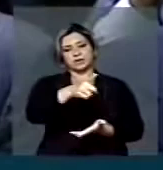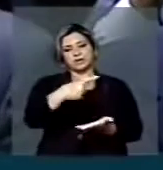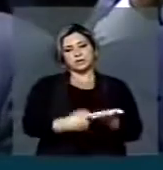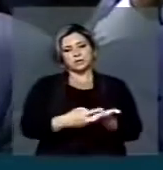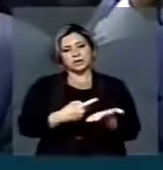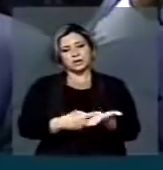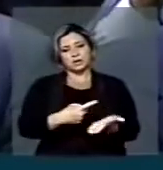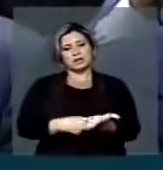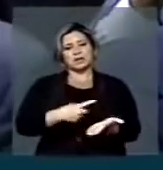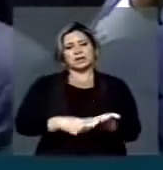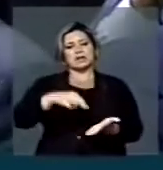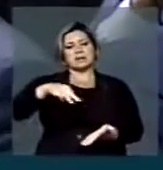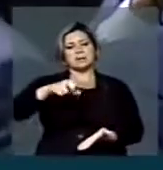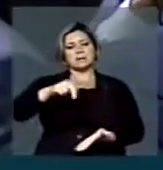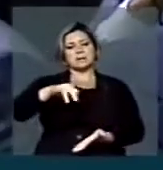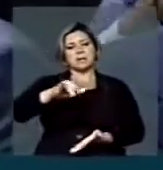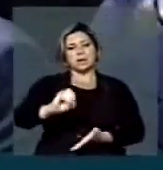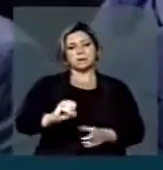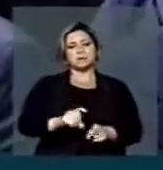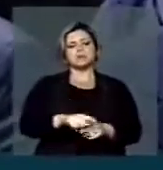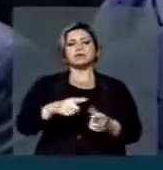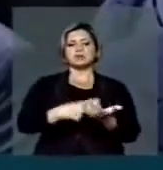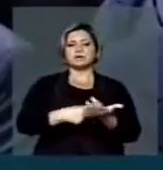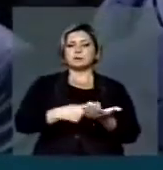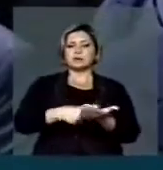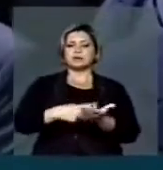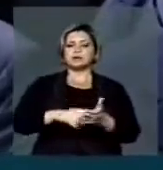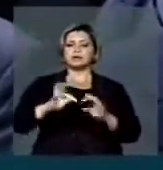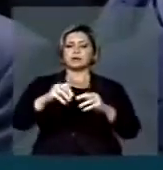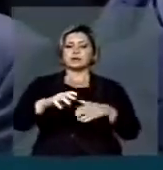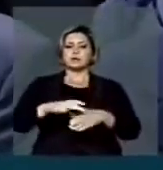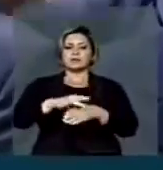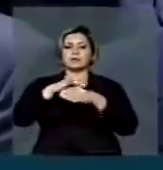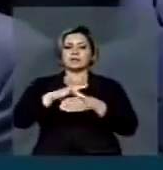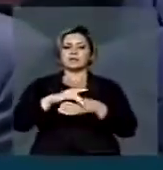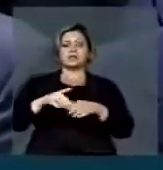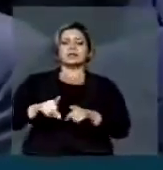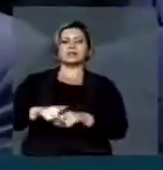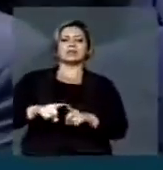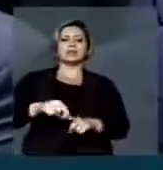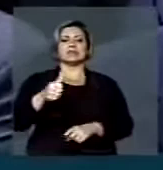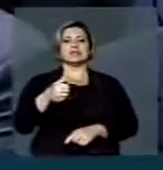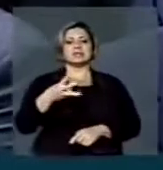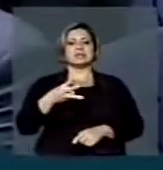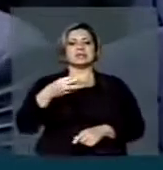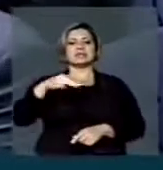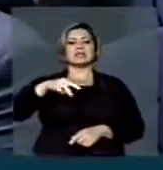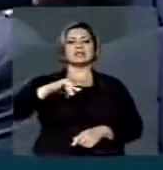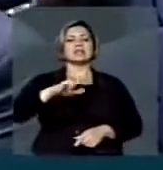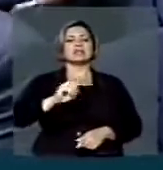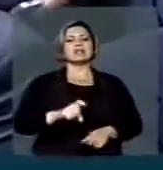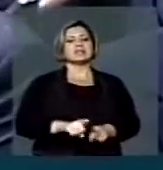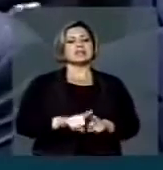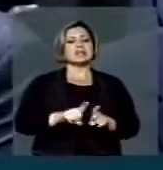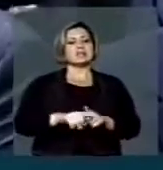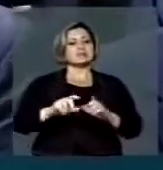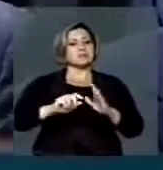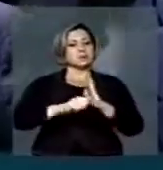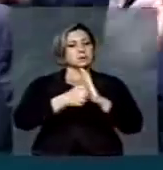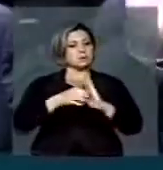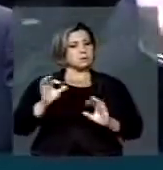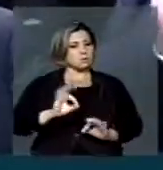acordado aqui, por Vossa Excelência, por todos os líderes, inclusive o governo, de votarmos no dia 13 de maio sem